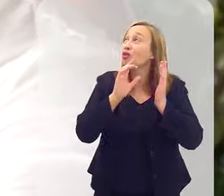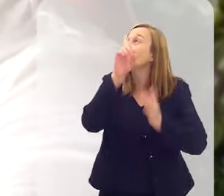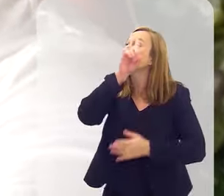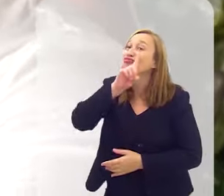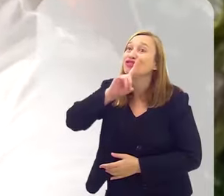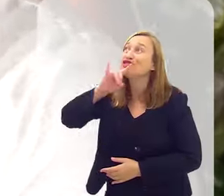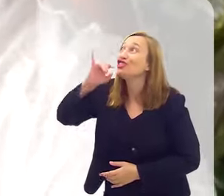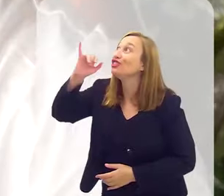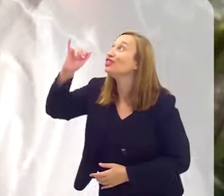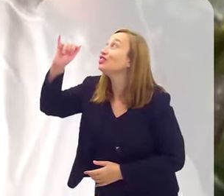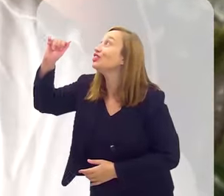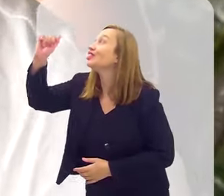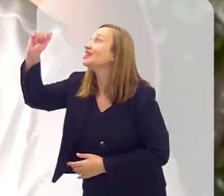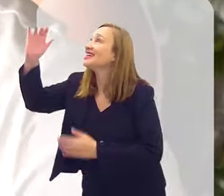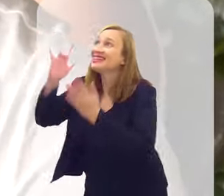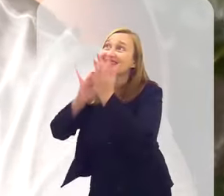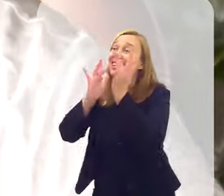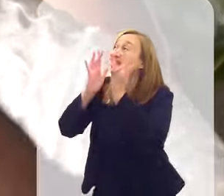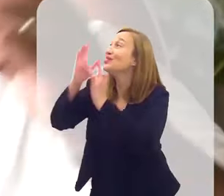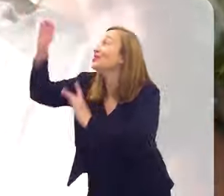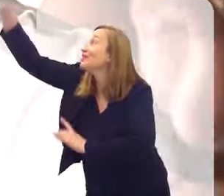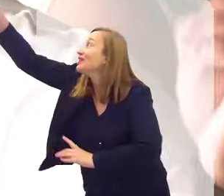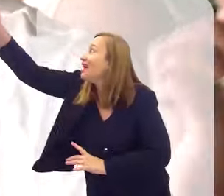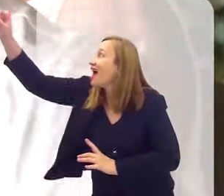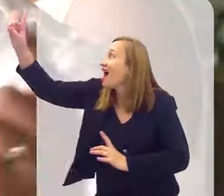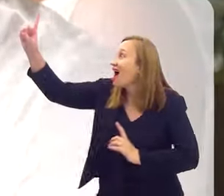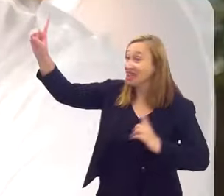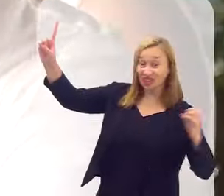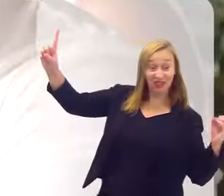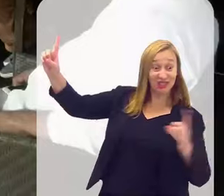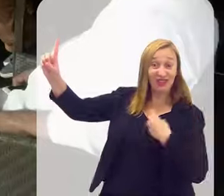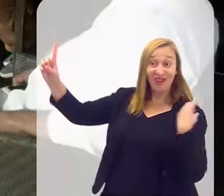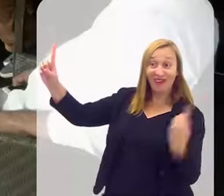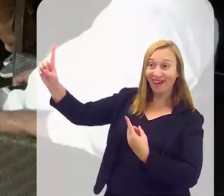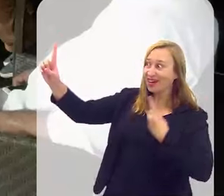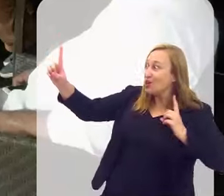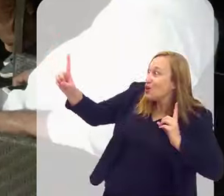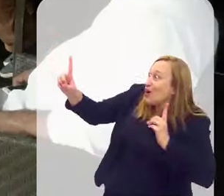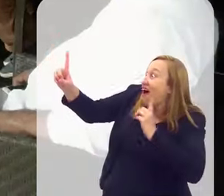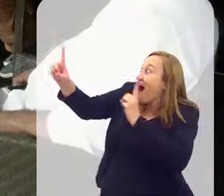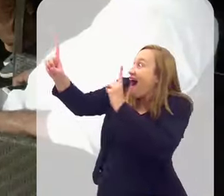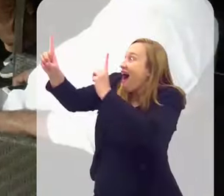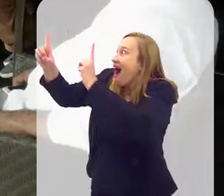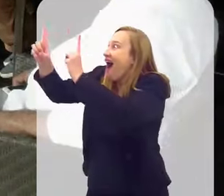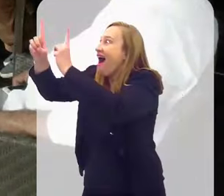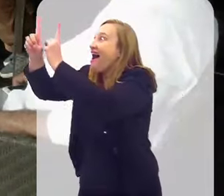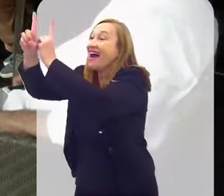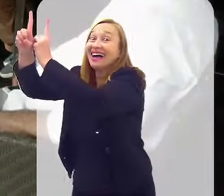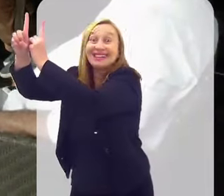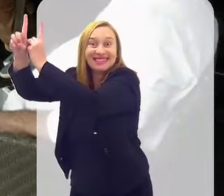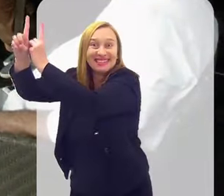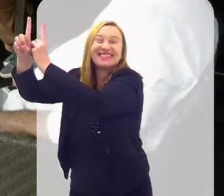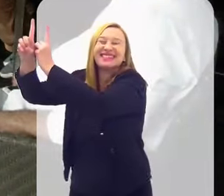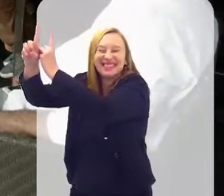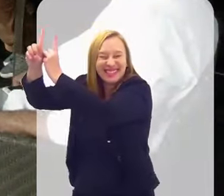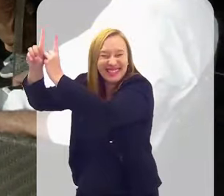virá e como igreja nós vamos encontrar com